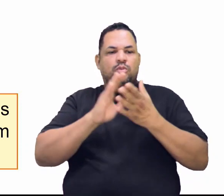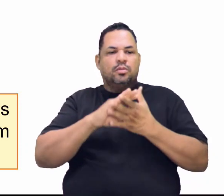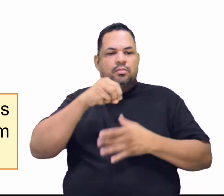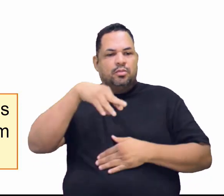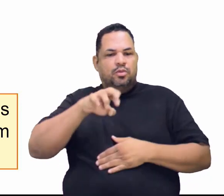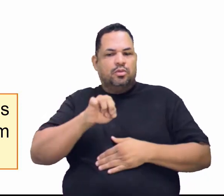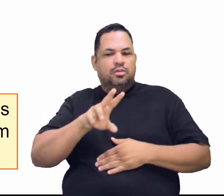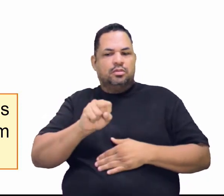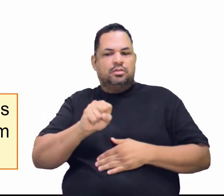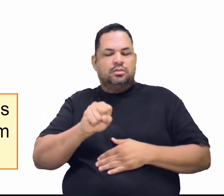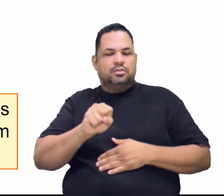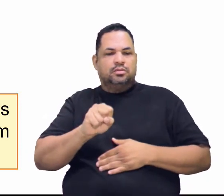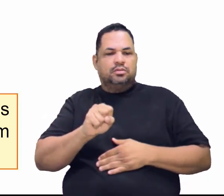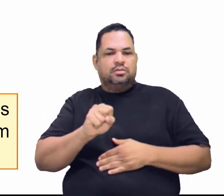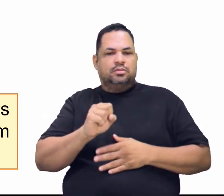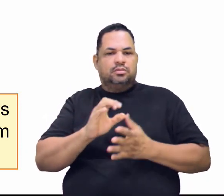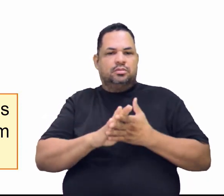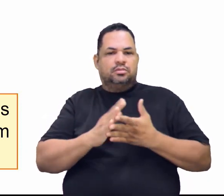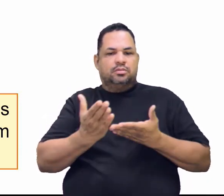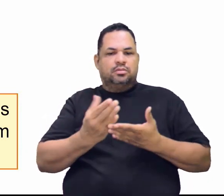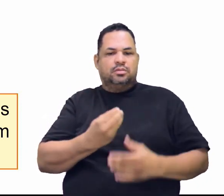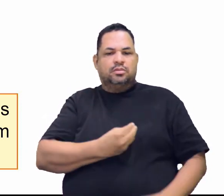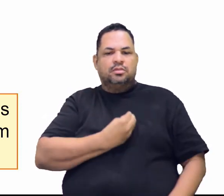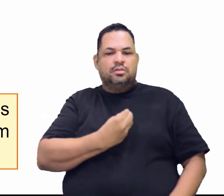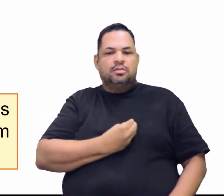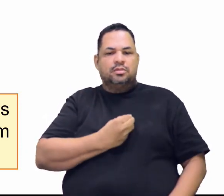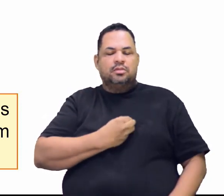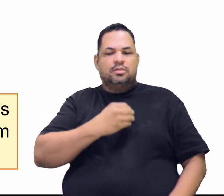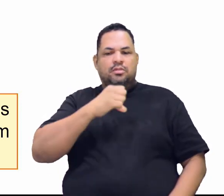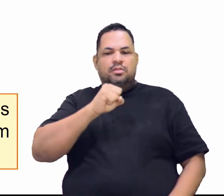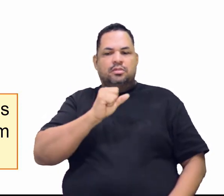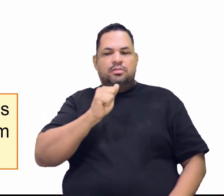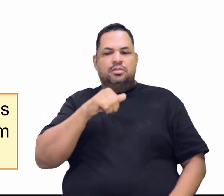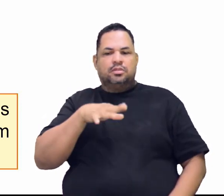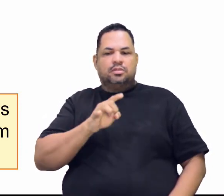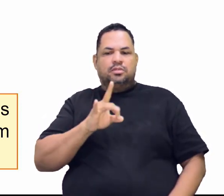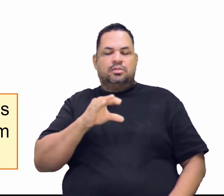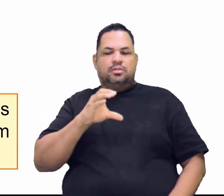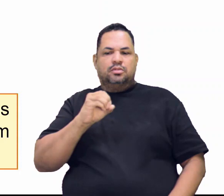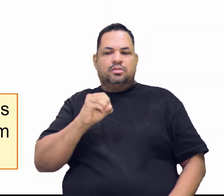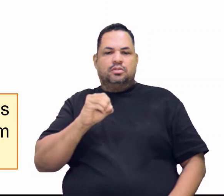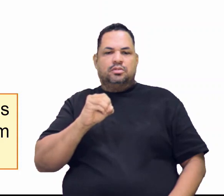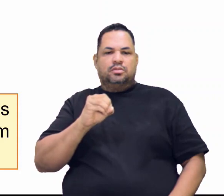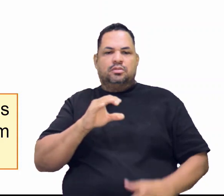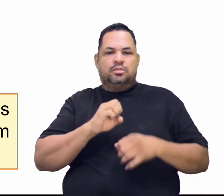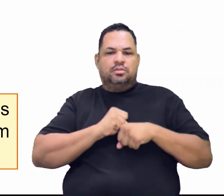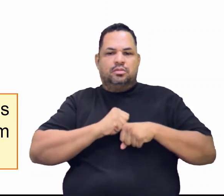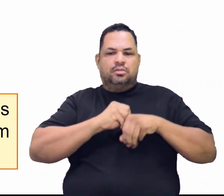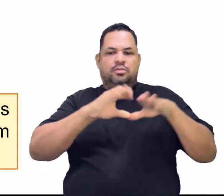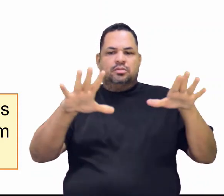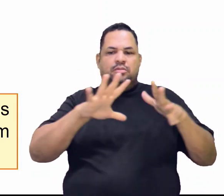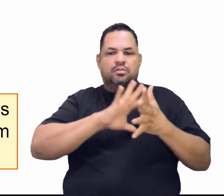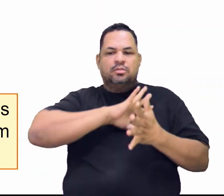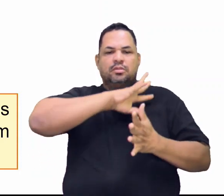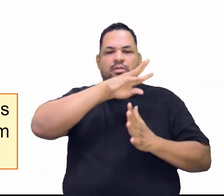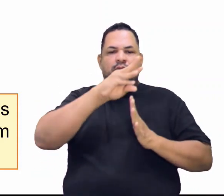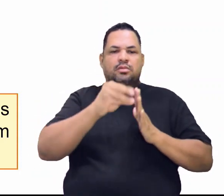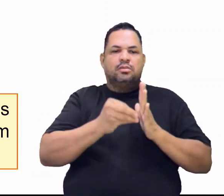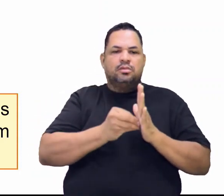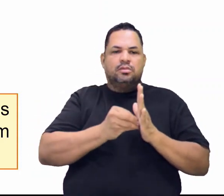muras. O Mura que habitava aqui em Santo Antônio do Rio Madeira, eles se espalham pela